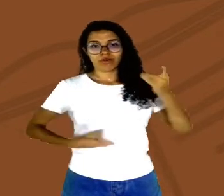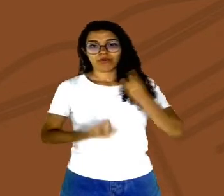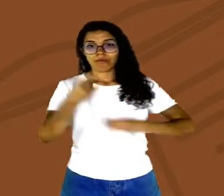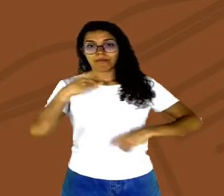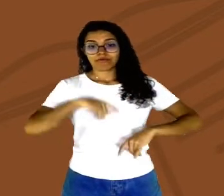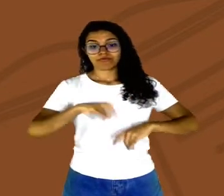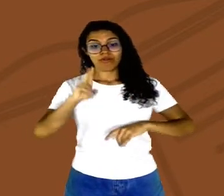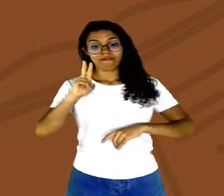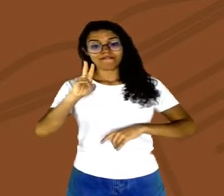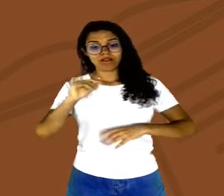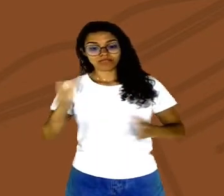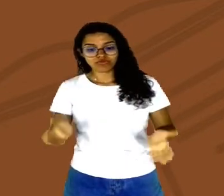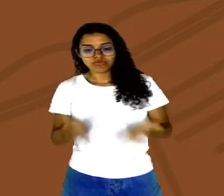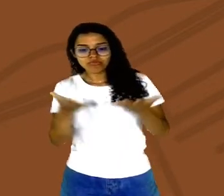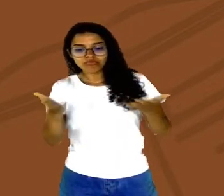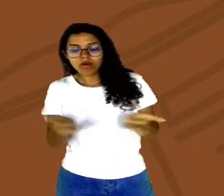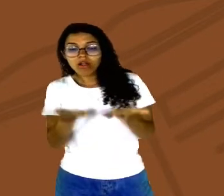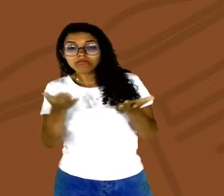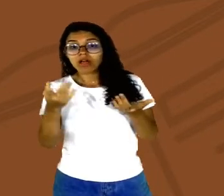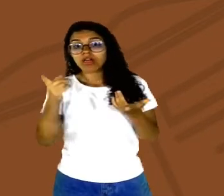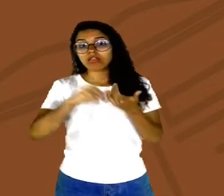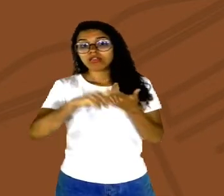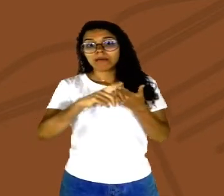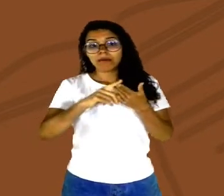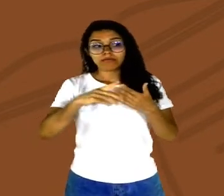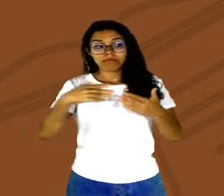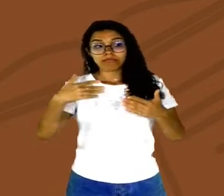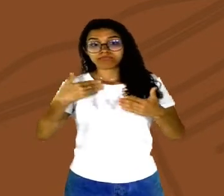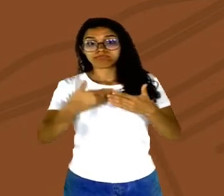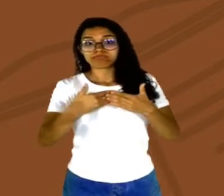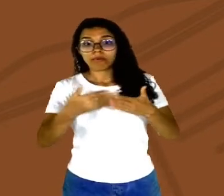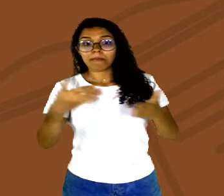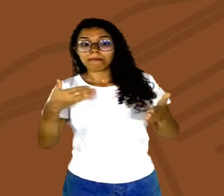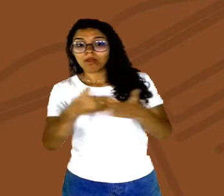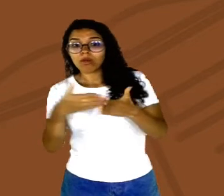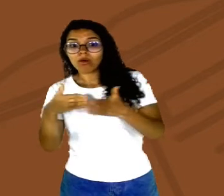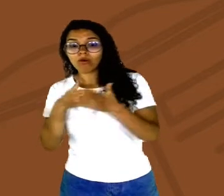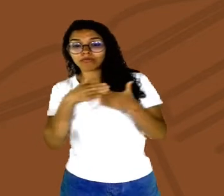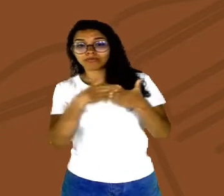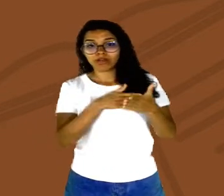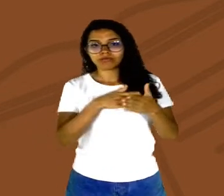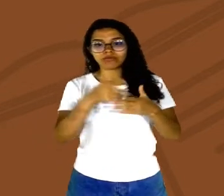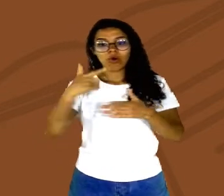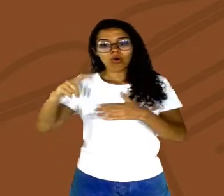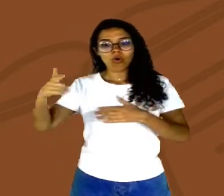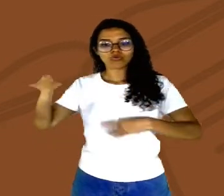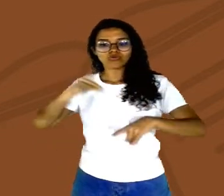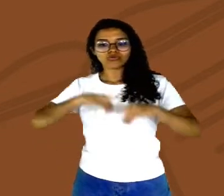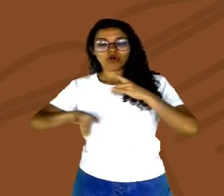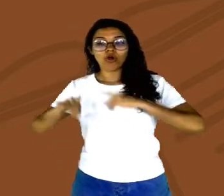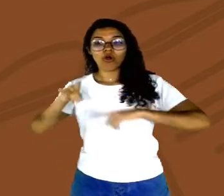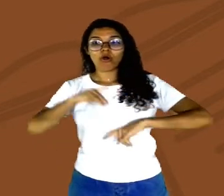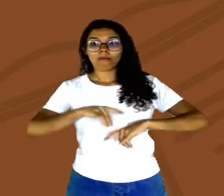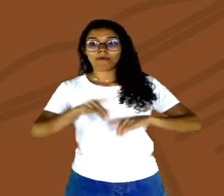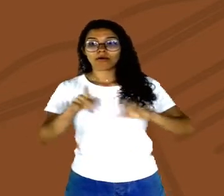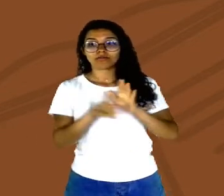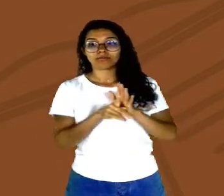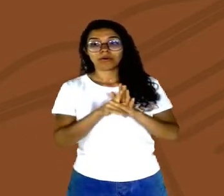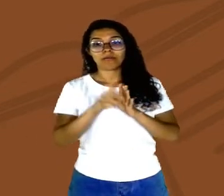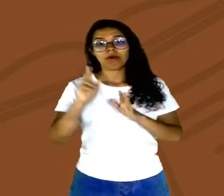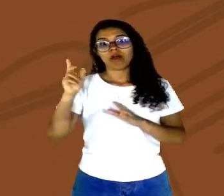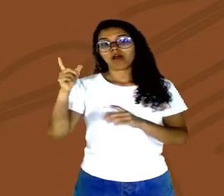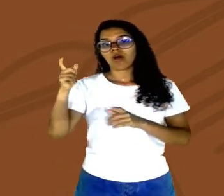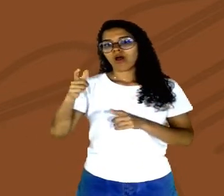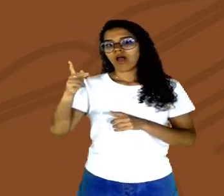quanto inibir a secreção aí de hormônios que são secretados por outra glândula chamada de hipófise.